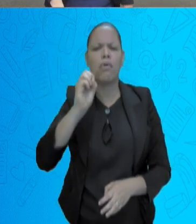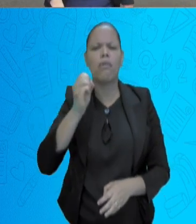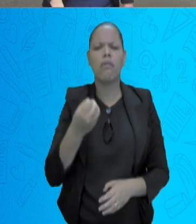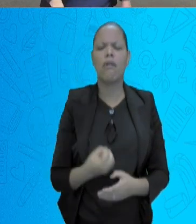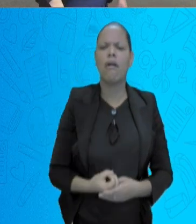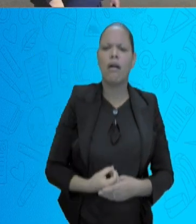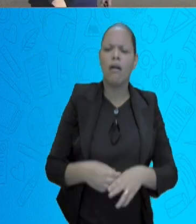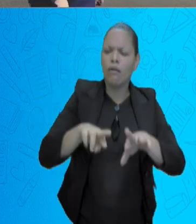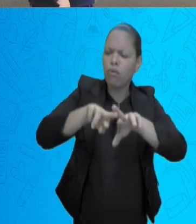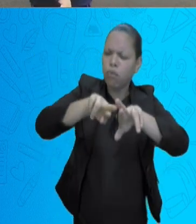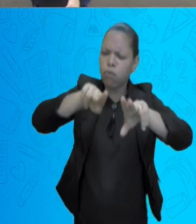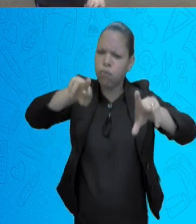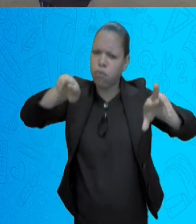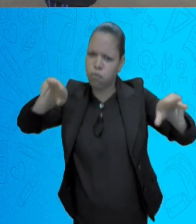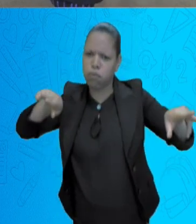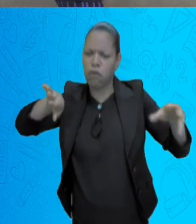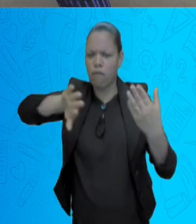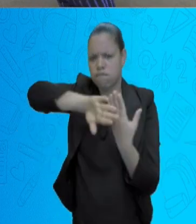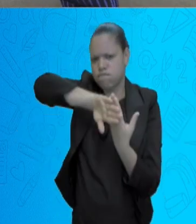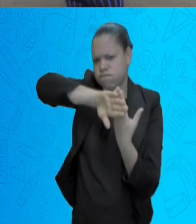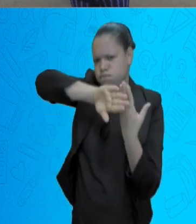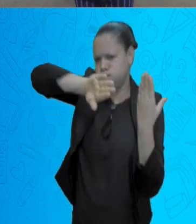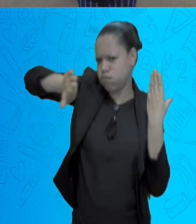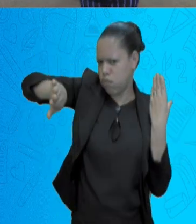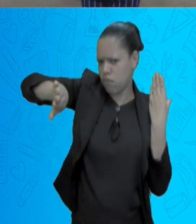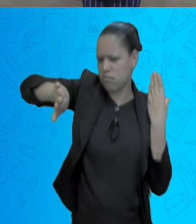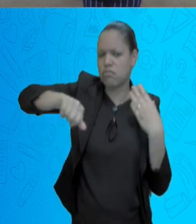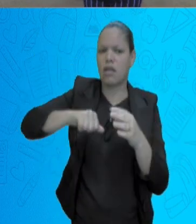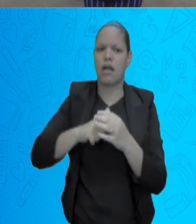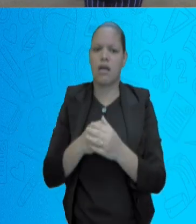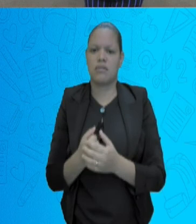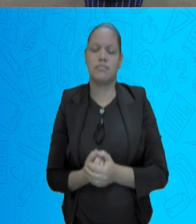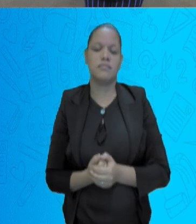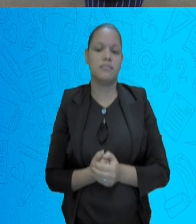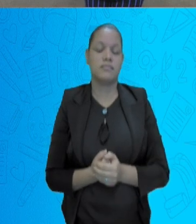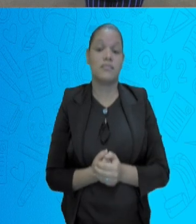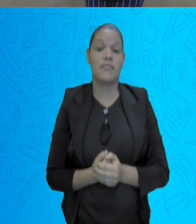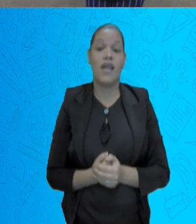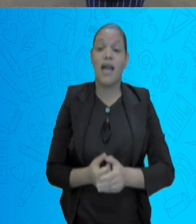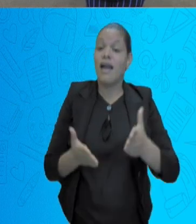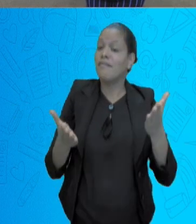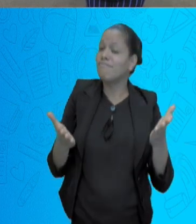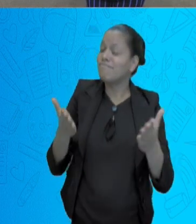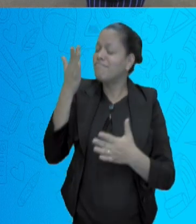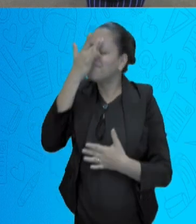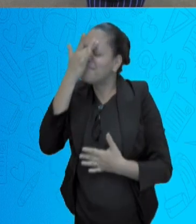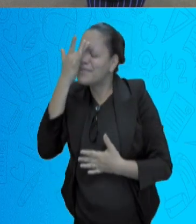agitada? Muito bem, ó. Tranquilo.